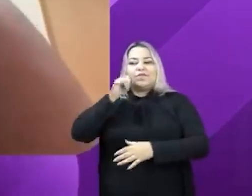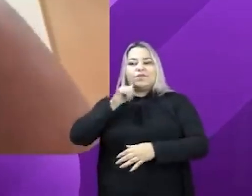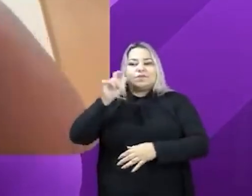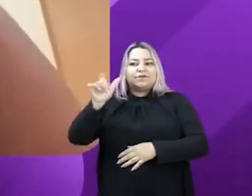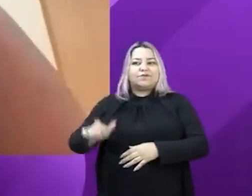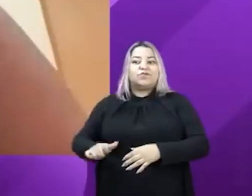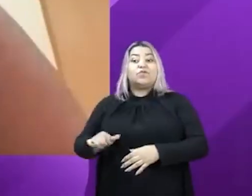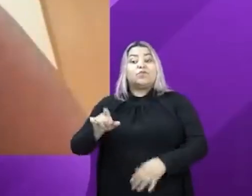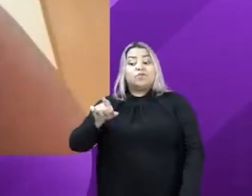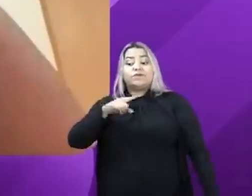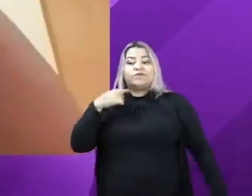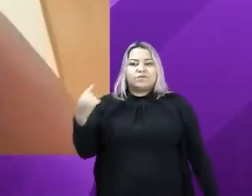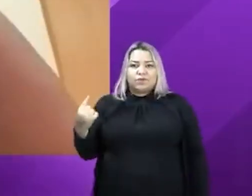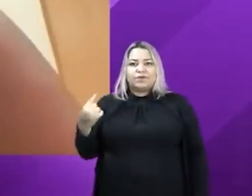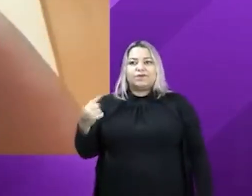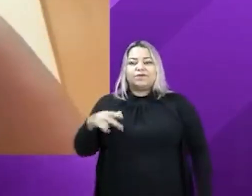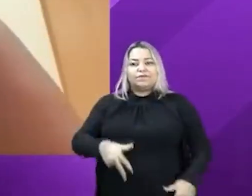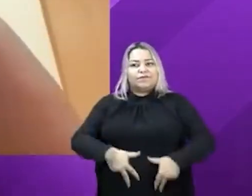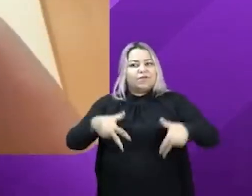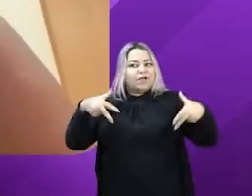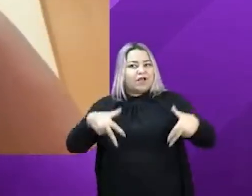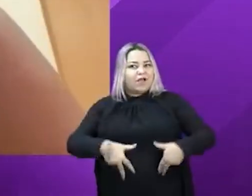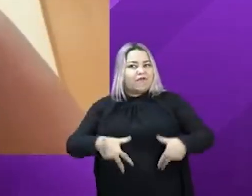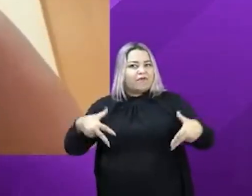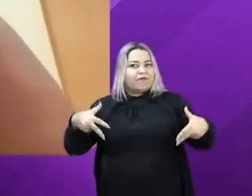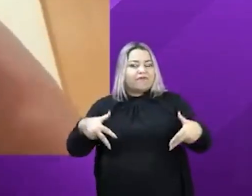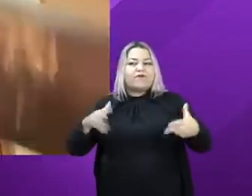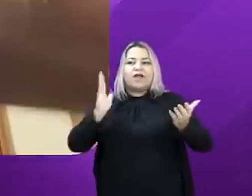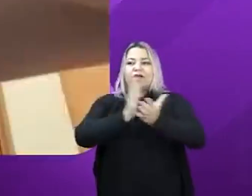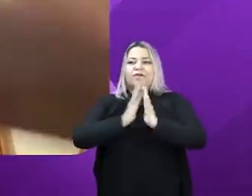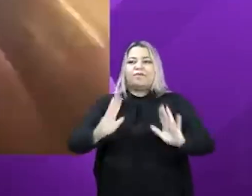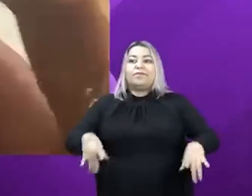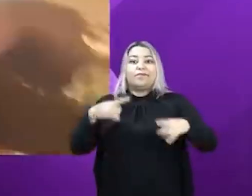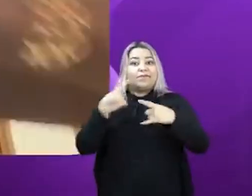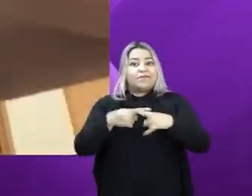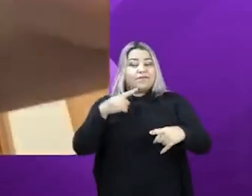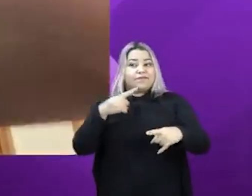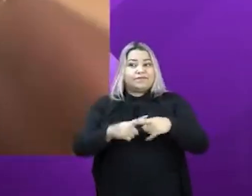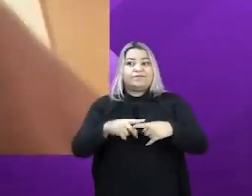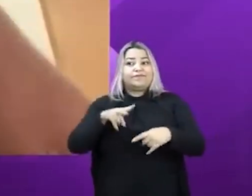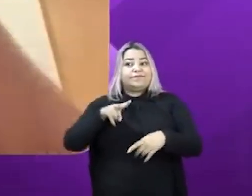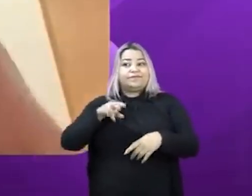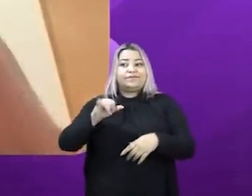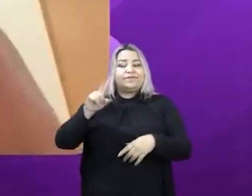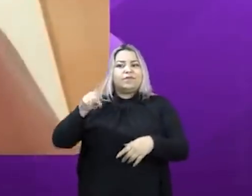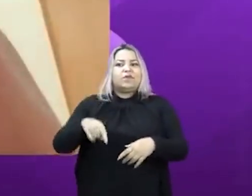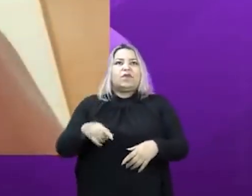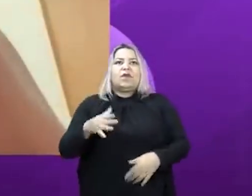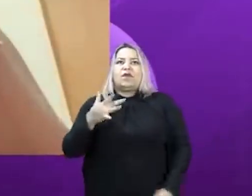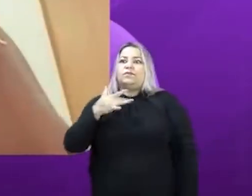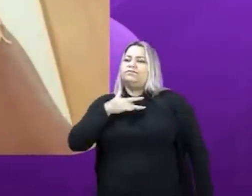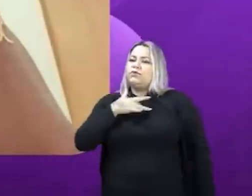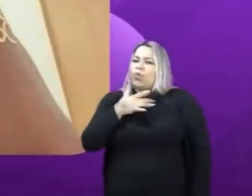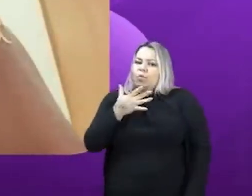você morrer, o hip hop feminino vai acabar, que você vai virar. E aquilo me tocou de uma